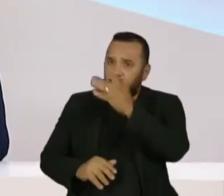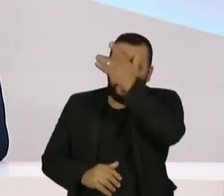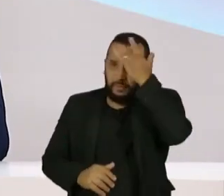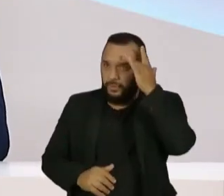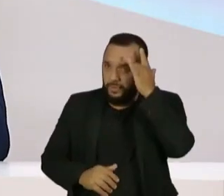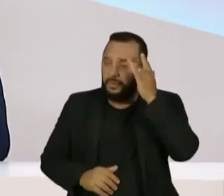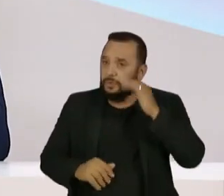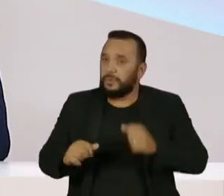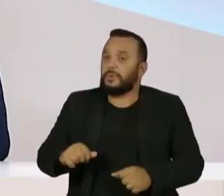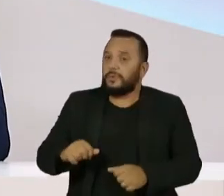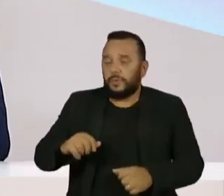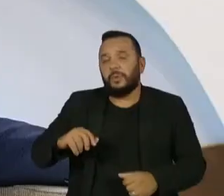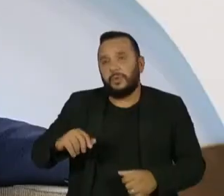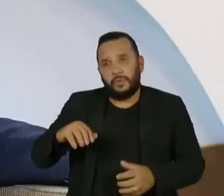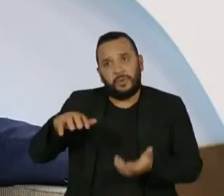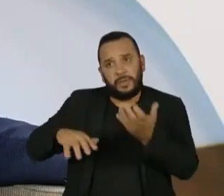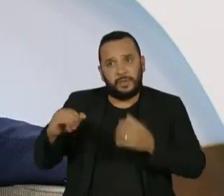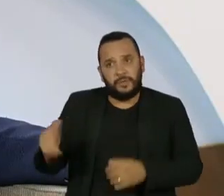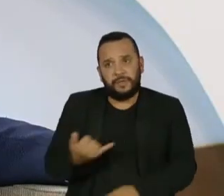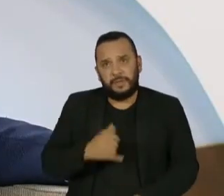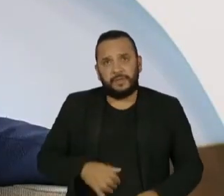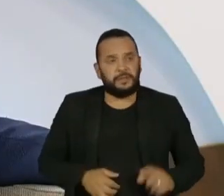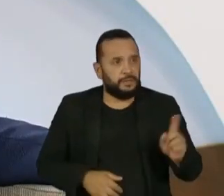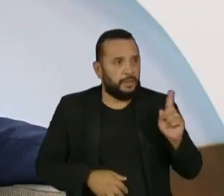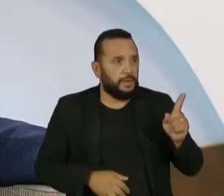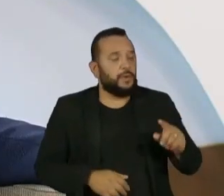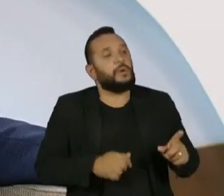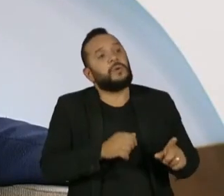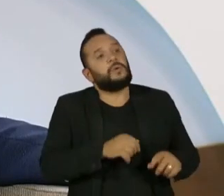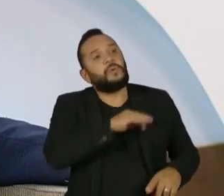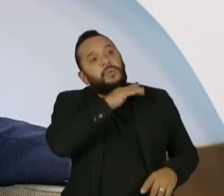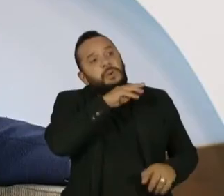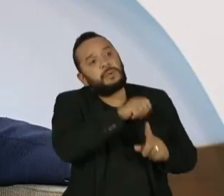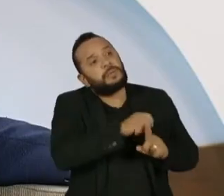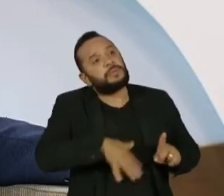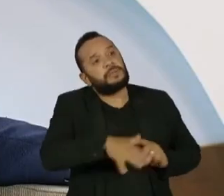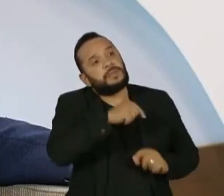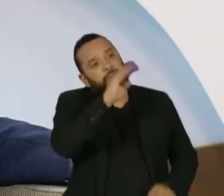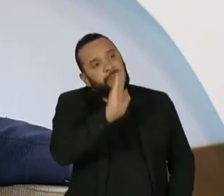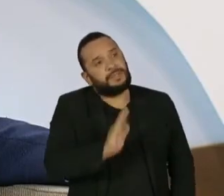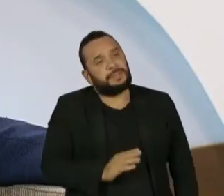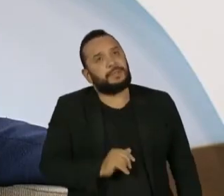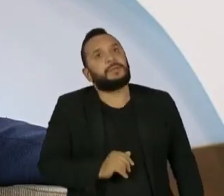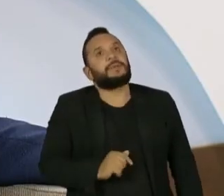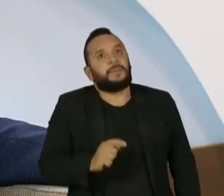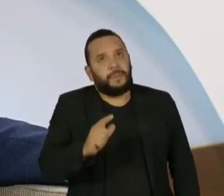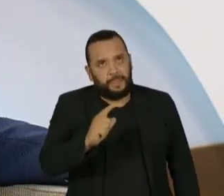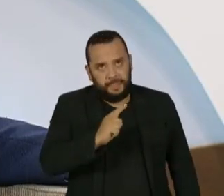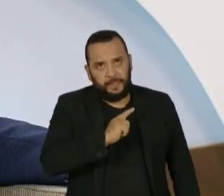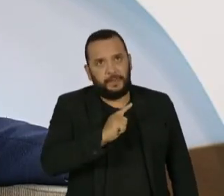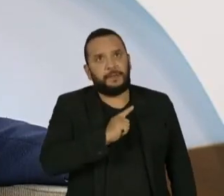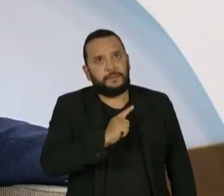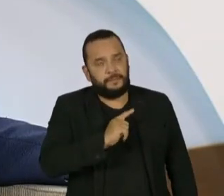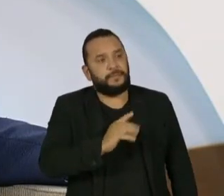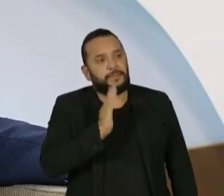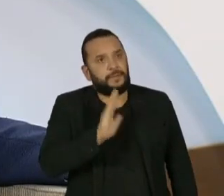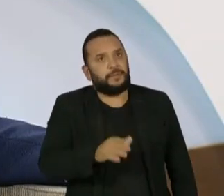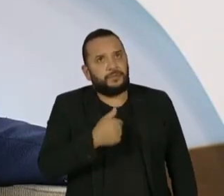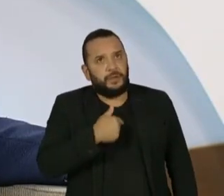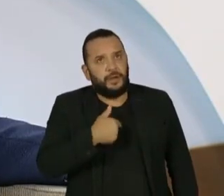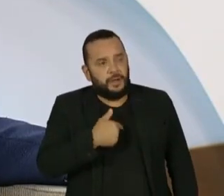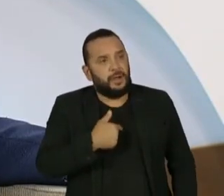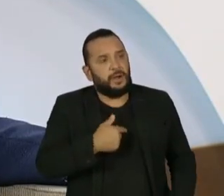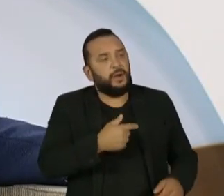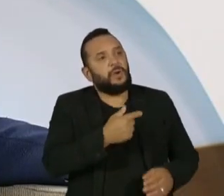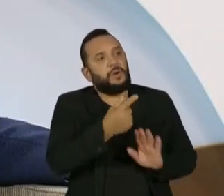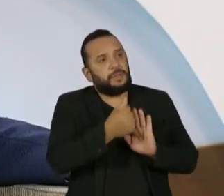também? Assim, o Congresso não está se aproveitando? Eu acho que não. Acho que está sendo ruim para a sociedade brasileira. Há uma distopia, uma disfunção também na aplicação do